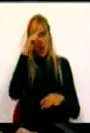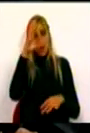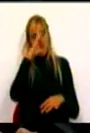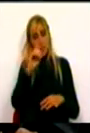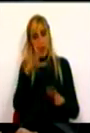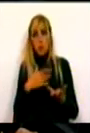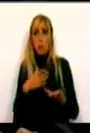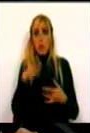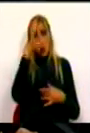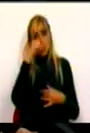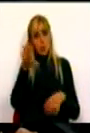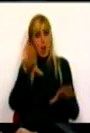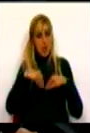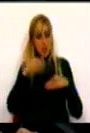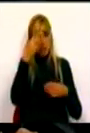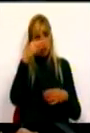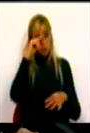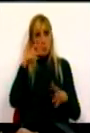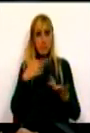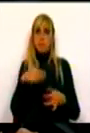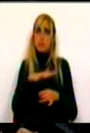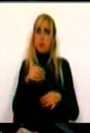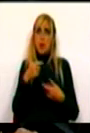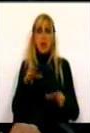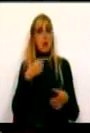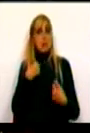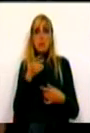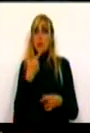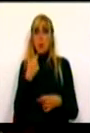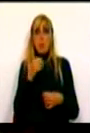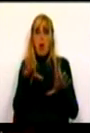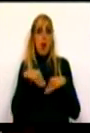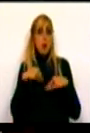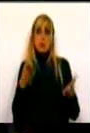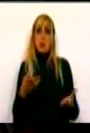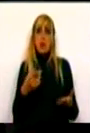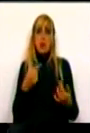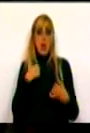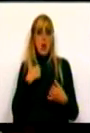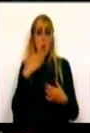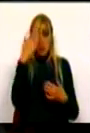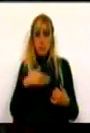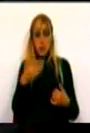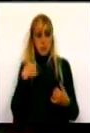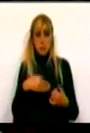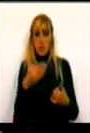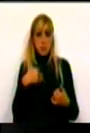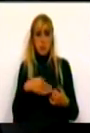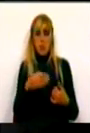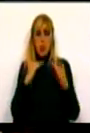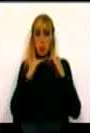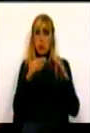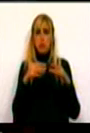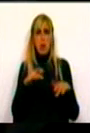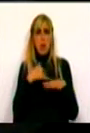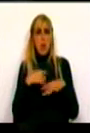eo governo aceita ser enganado por uma circunstância que enfeitava quando eu todas as semanas passam noturna como a